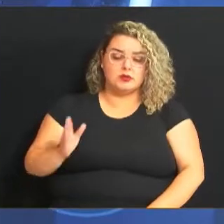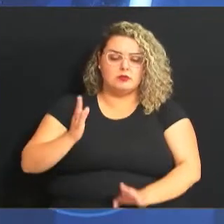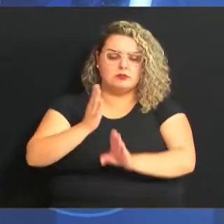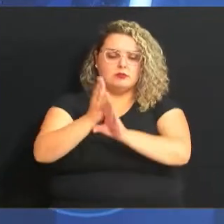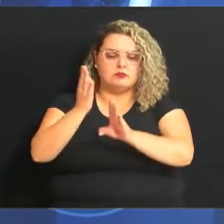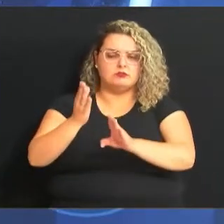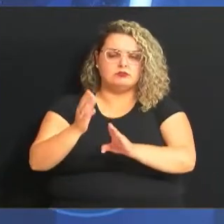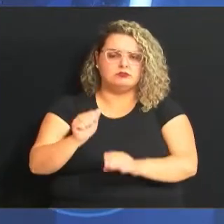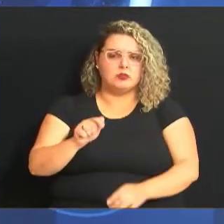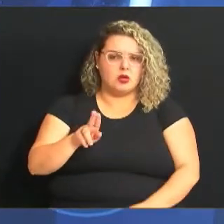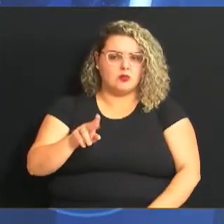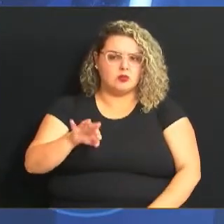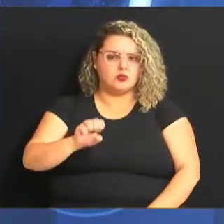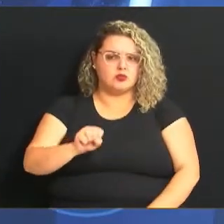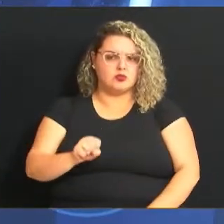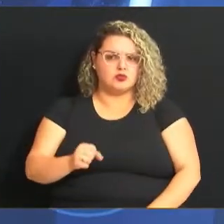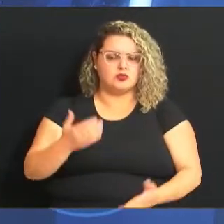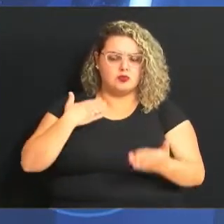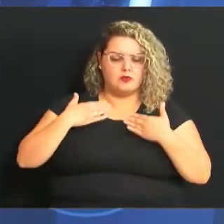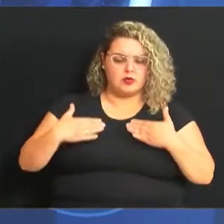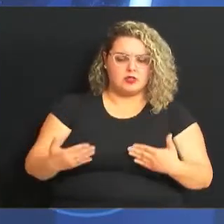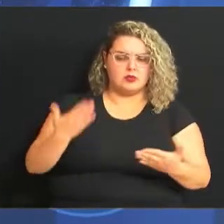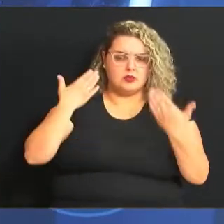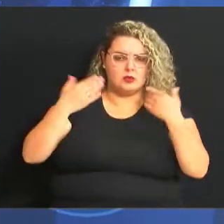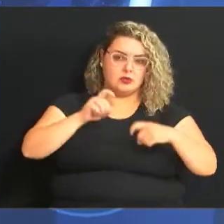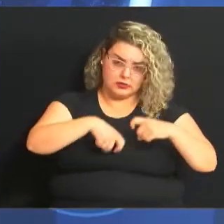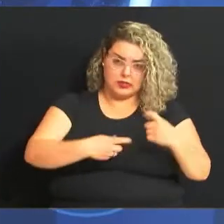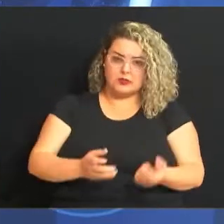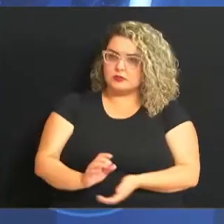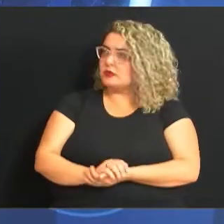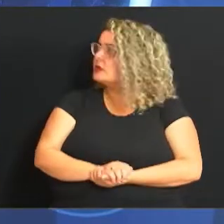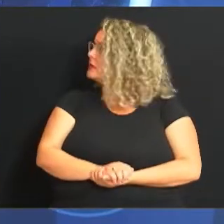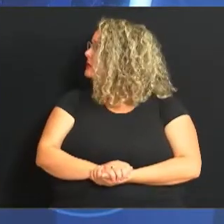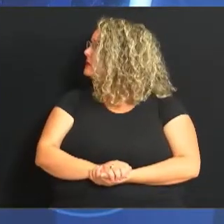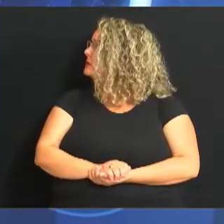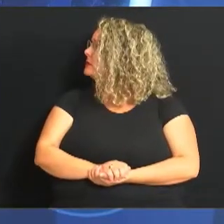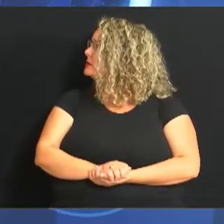abusos físicos, psicológicos e sexuais.